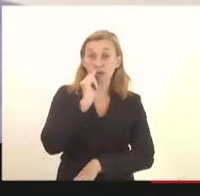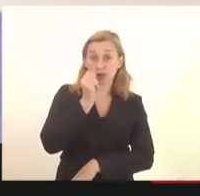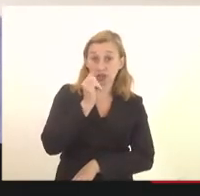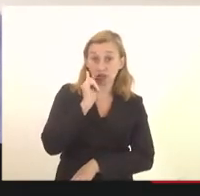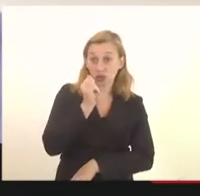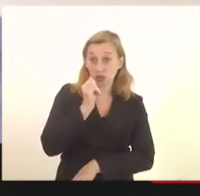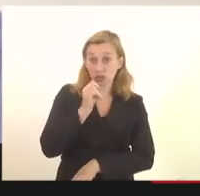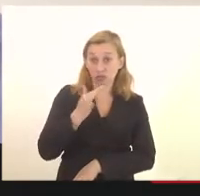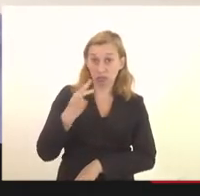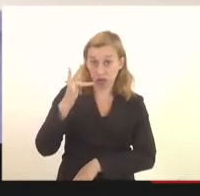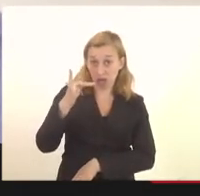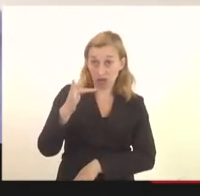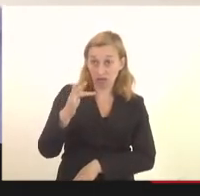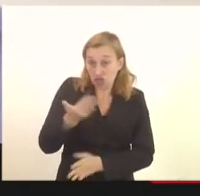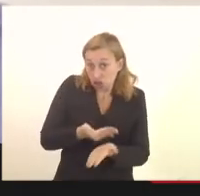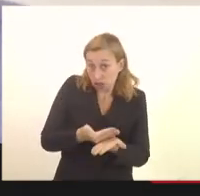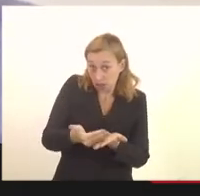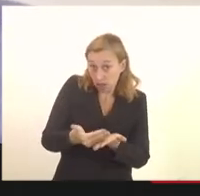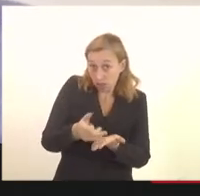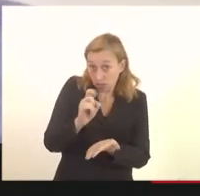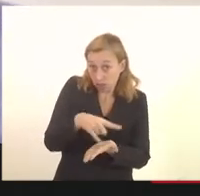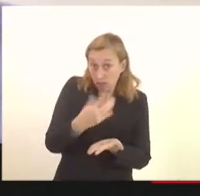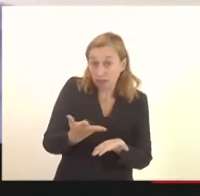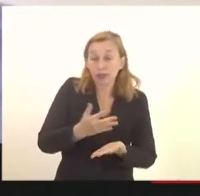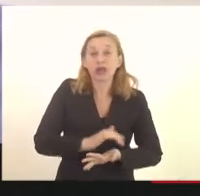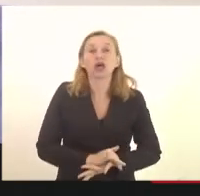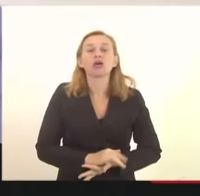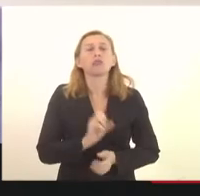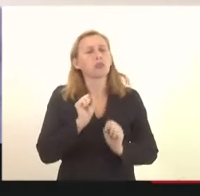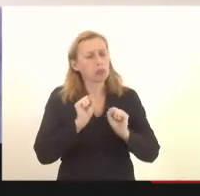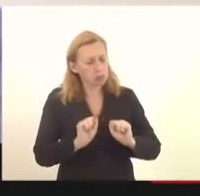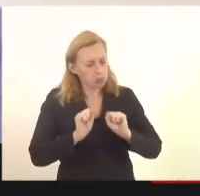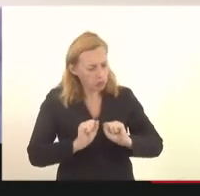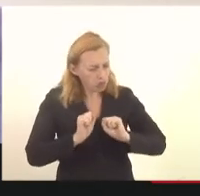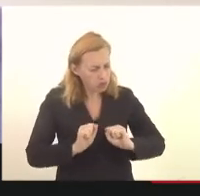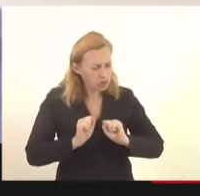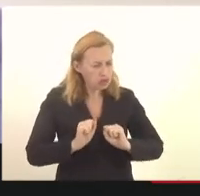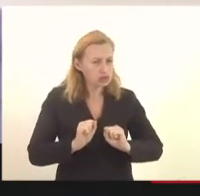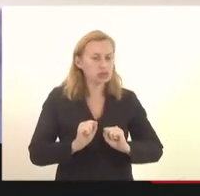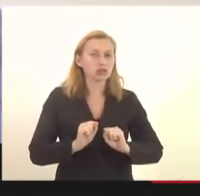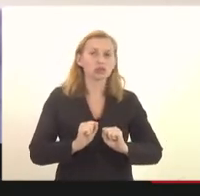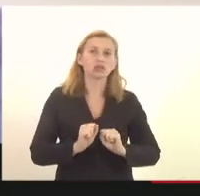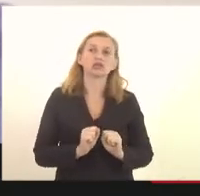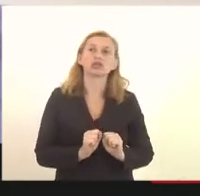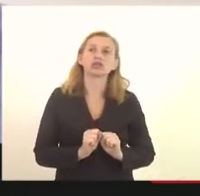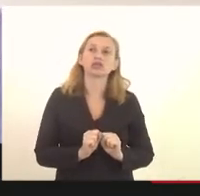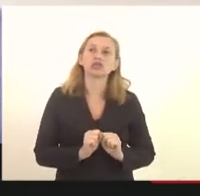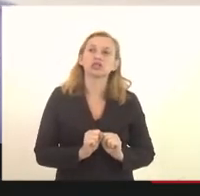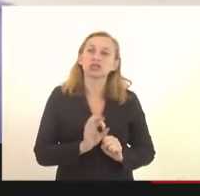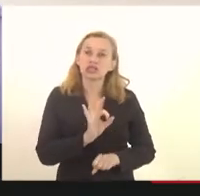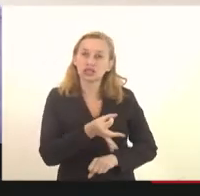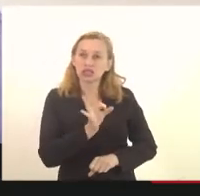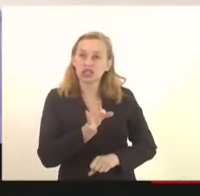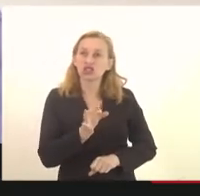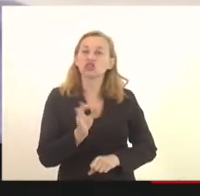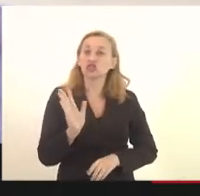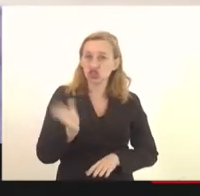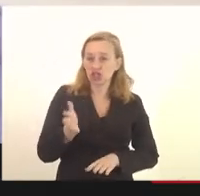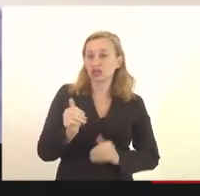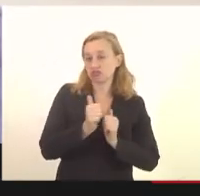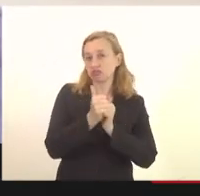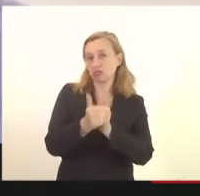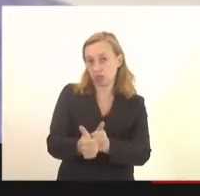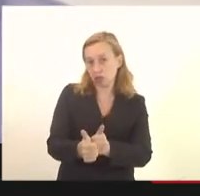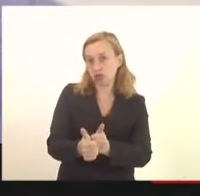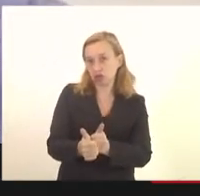é obviamente ainda inicial, para que a gente já possa, de pronto, aquilo que a gente já tem acompanhado